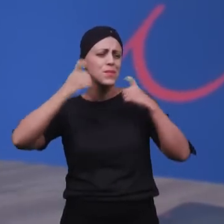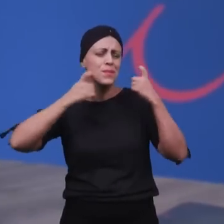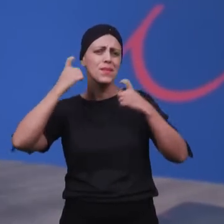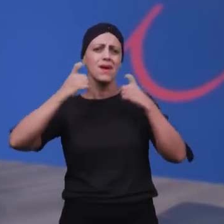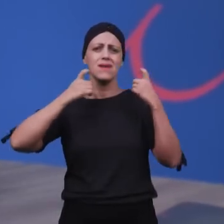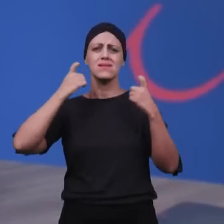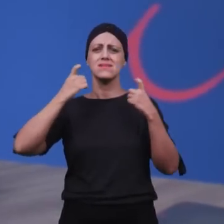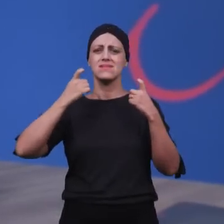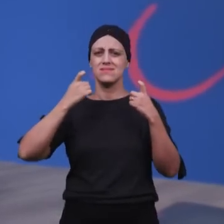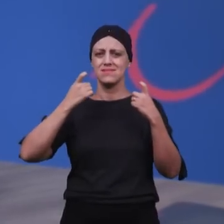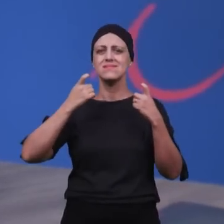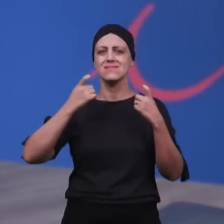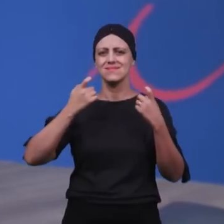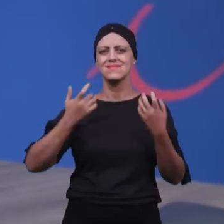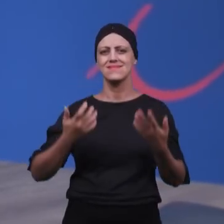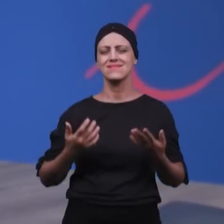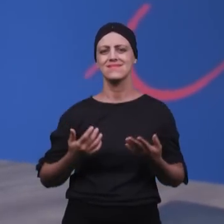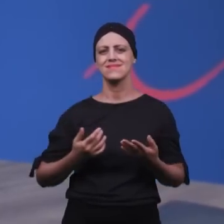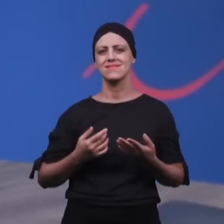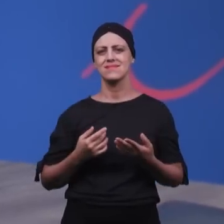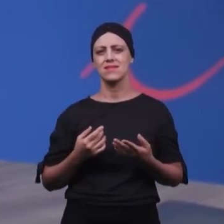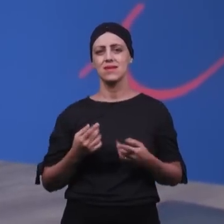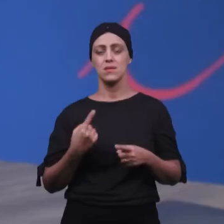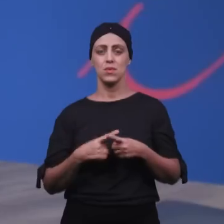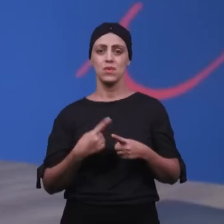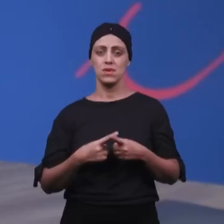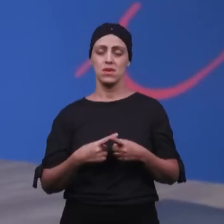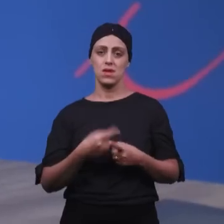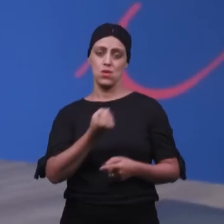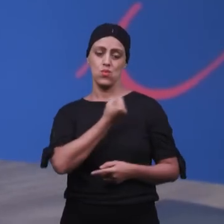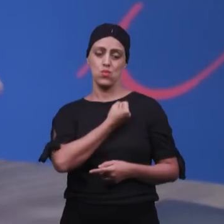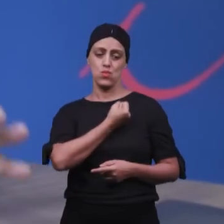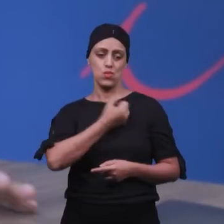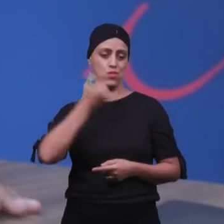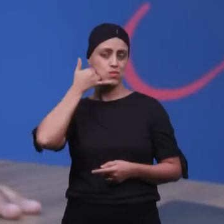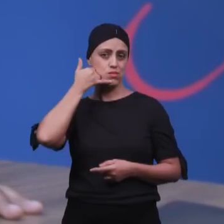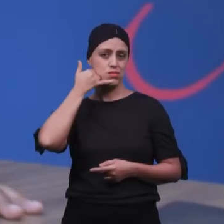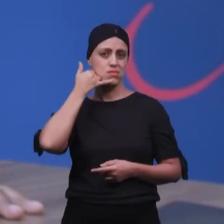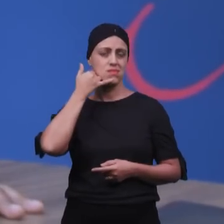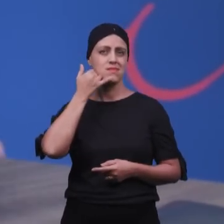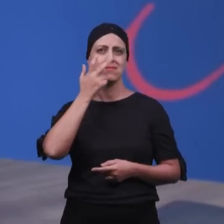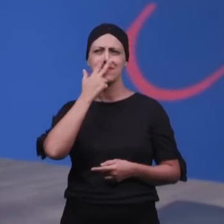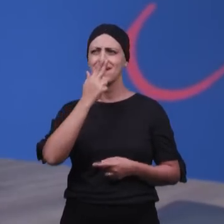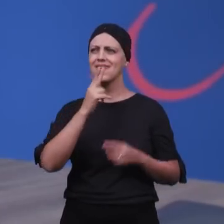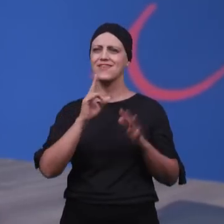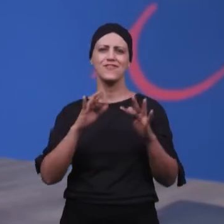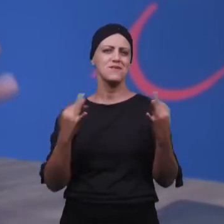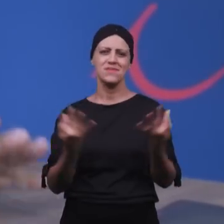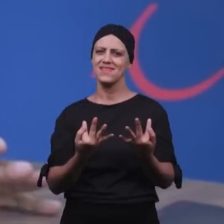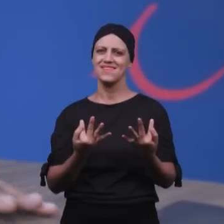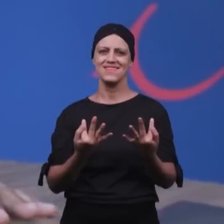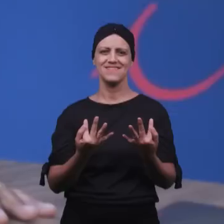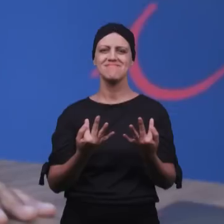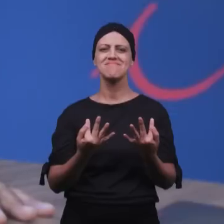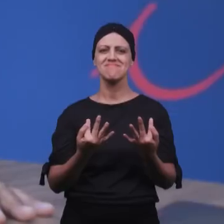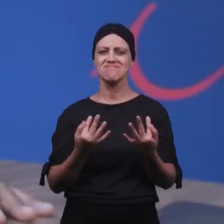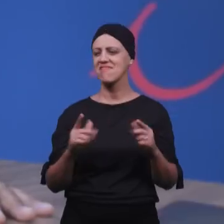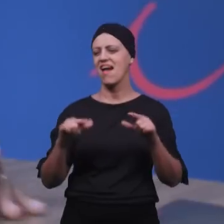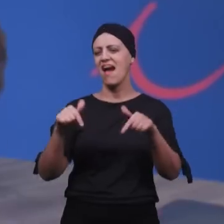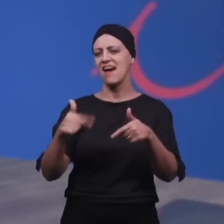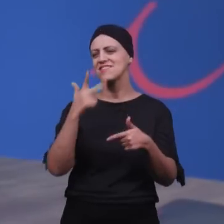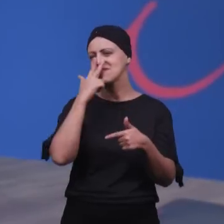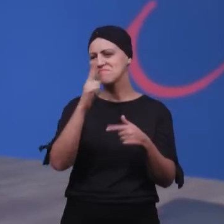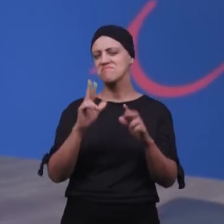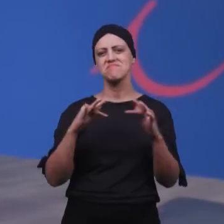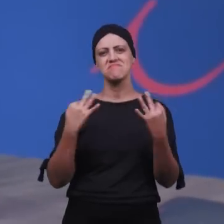Como o 0800, ele atua como... O 0800 é como uma família. Amém. A gente agimos como família. Amém. Né?